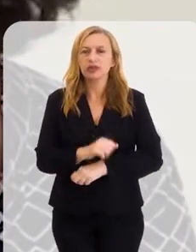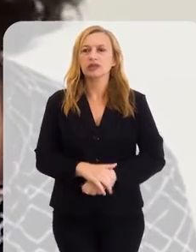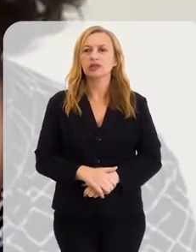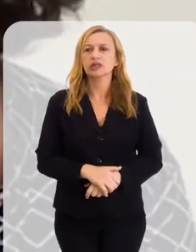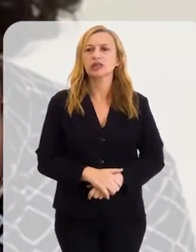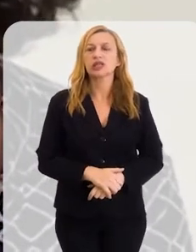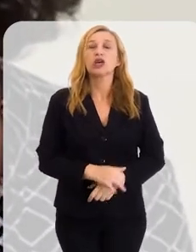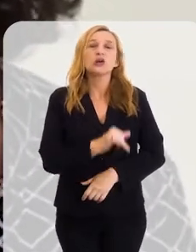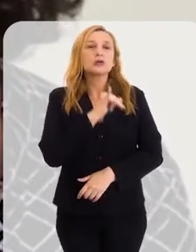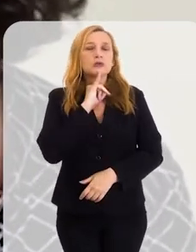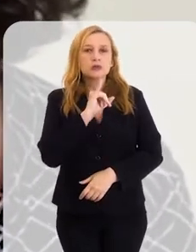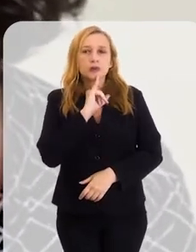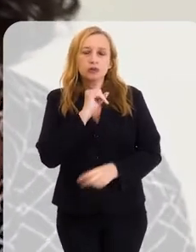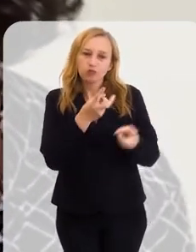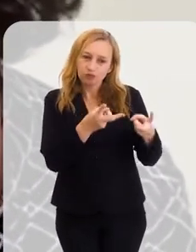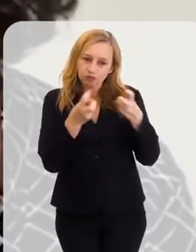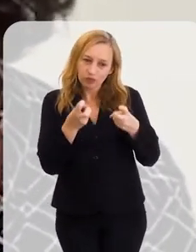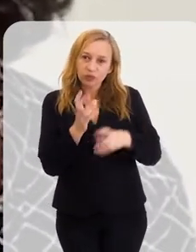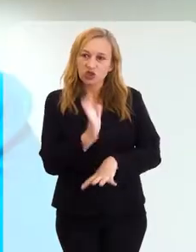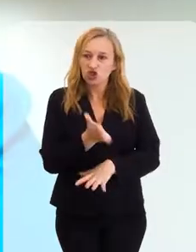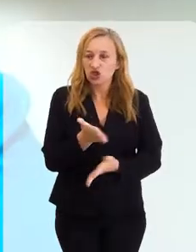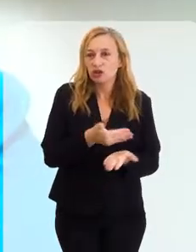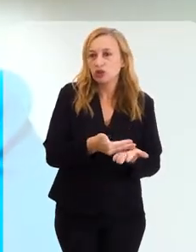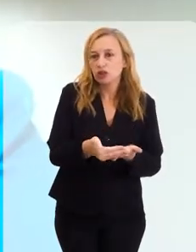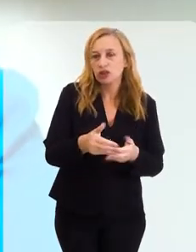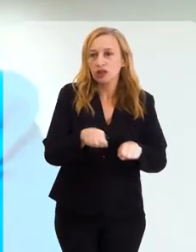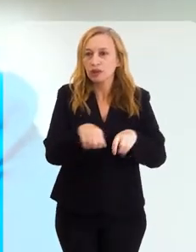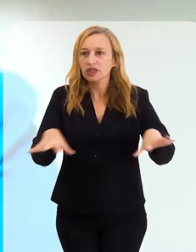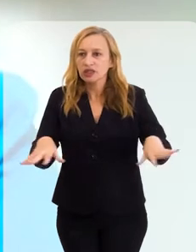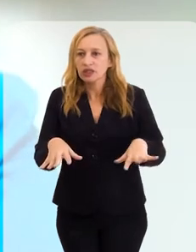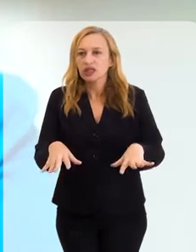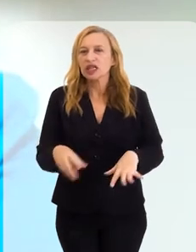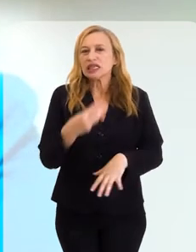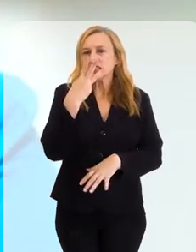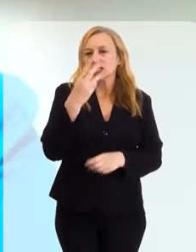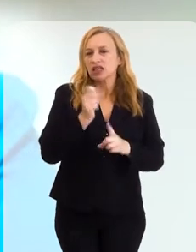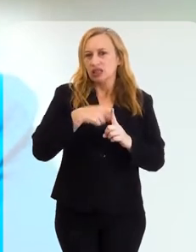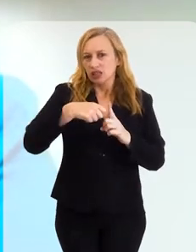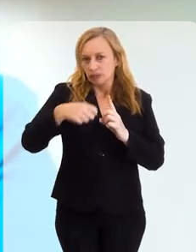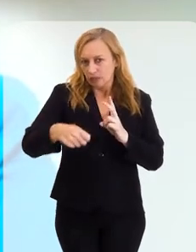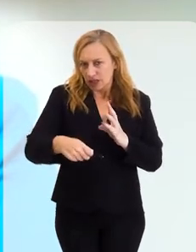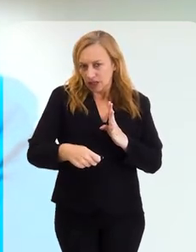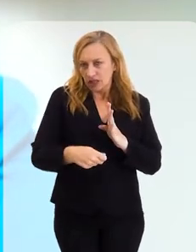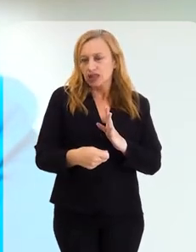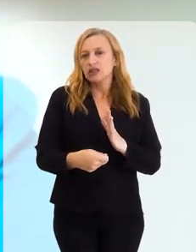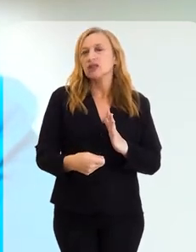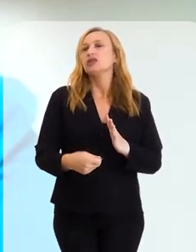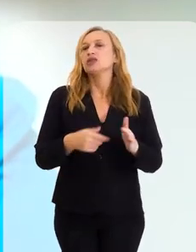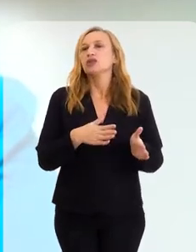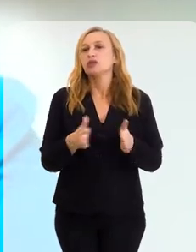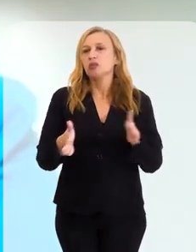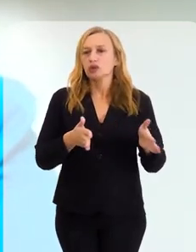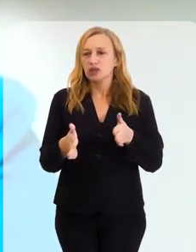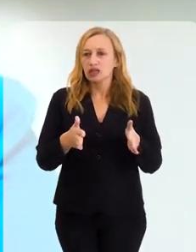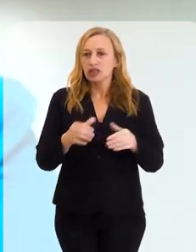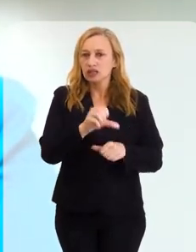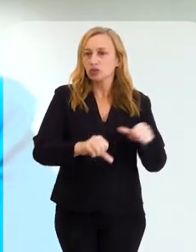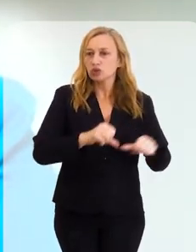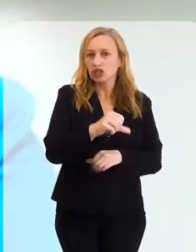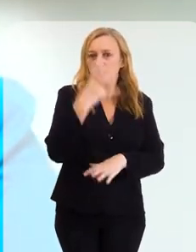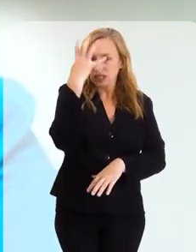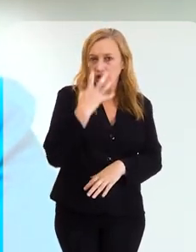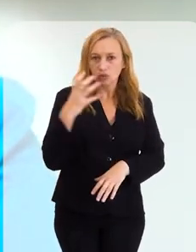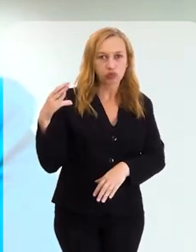respostas, mas também de uma outra forma, né? Infelizmente, observamos já no início da pandemia, passados 3 meses,